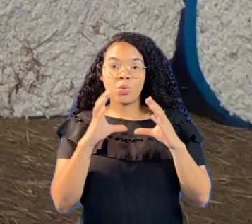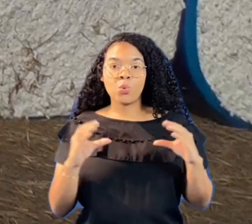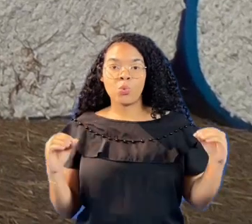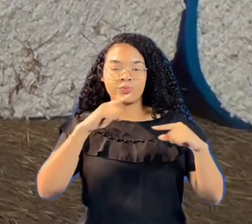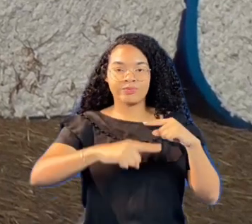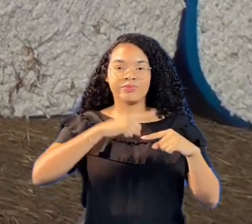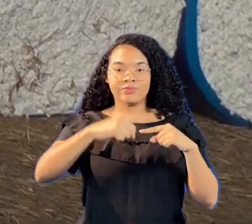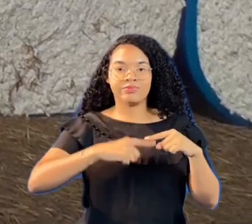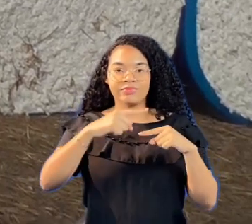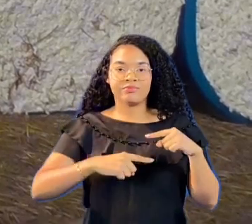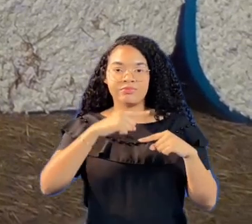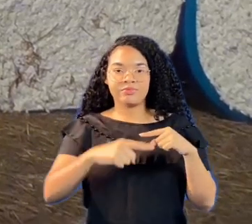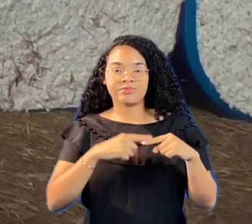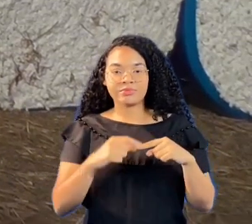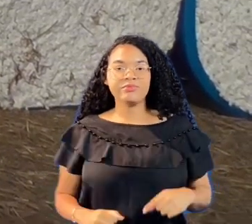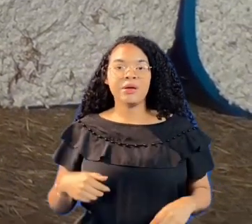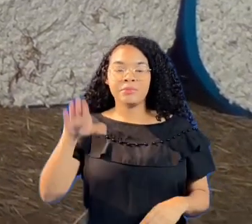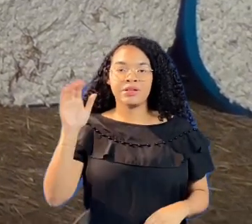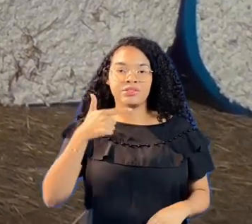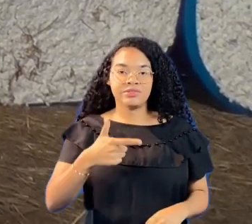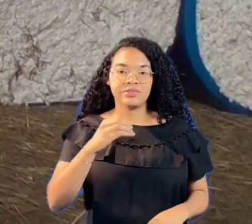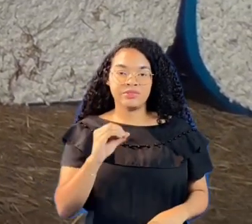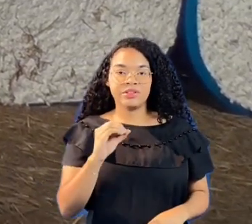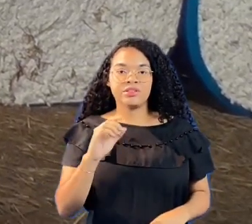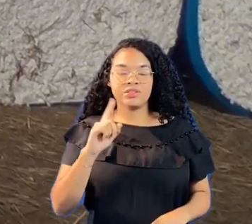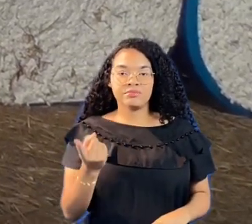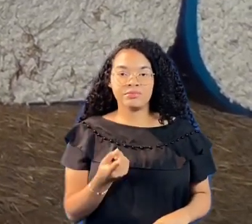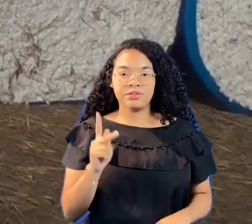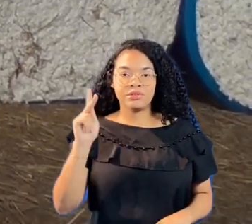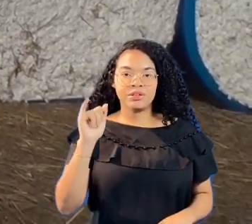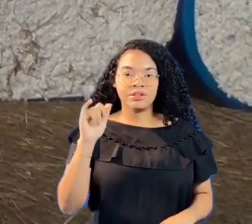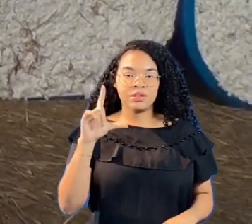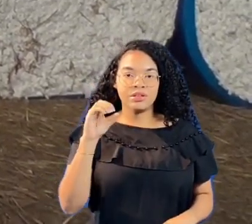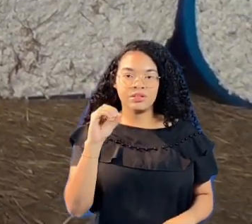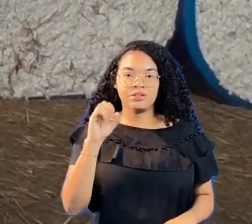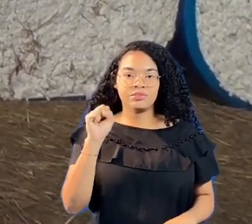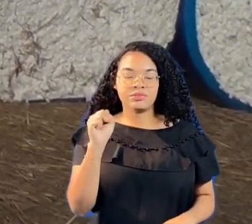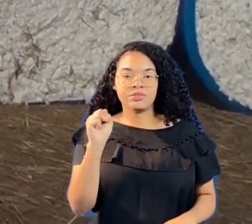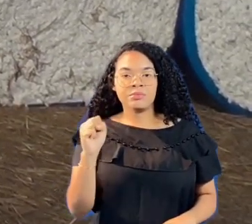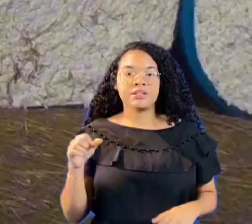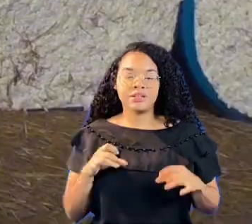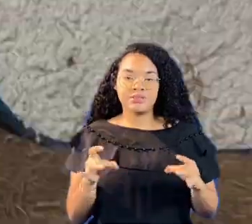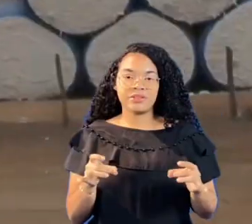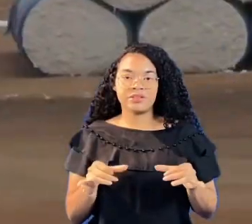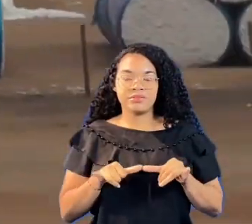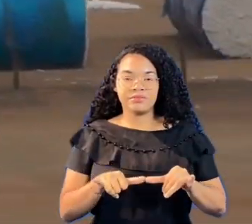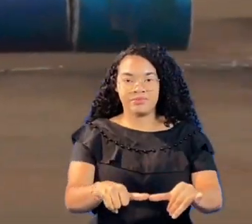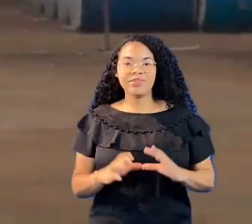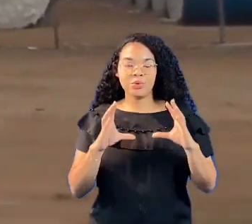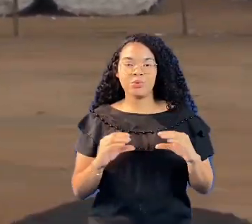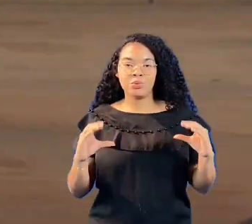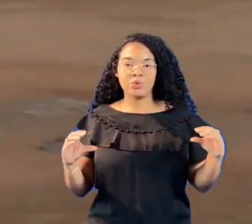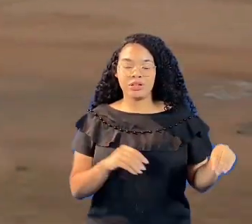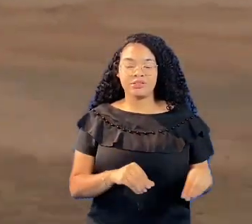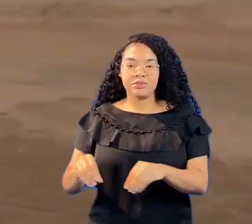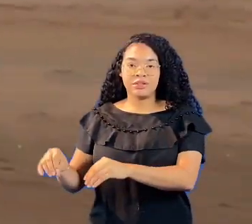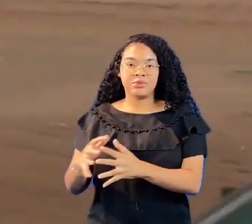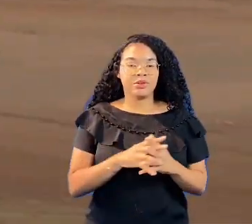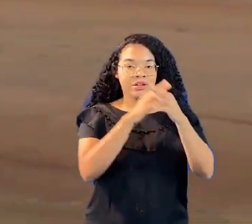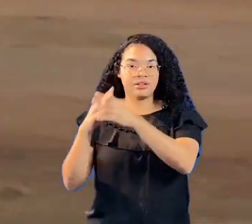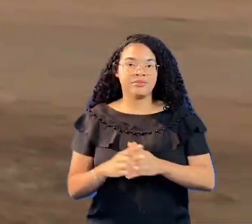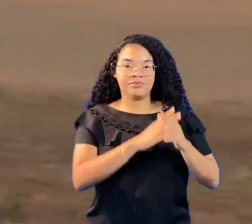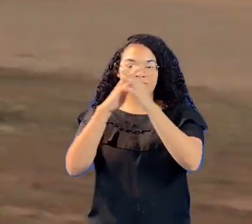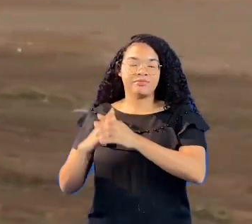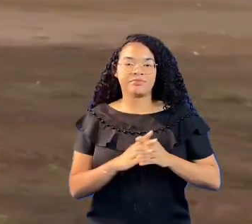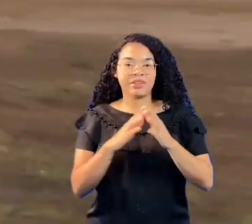o algodão enrolado, mais de 20 mil quilos para serem vendidos ao mercado. O algodão é transportado